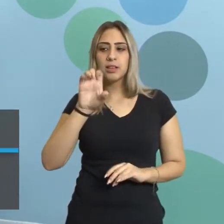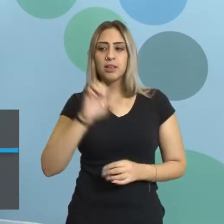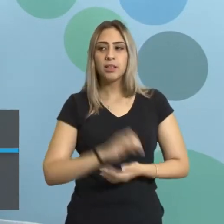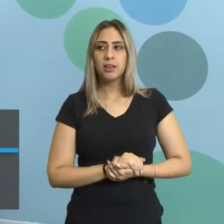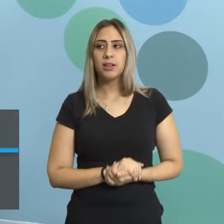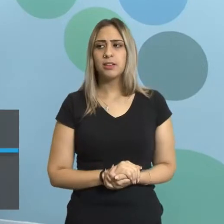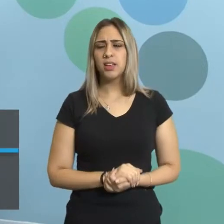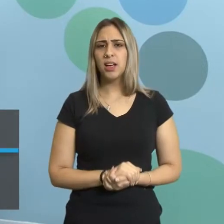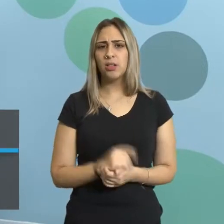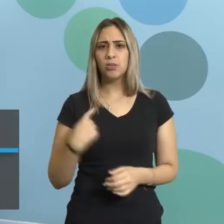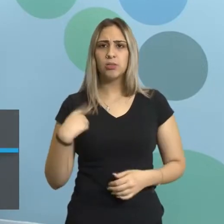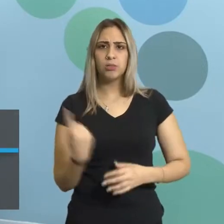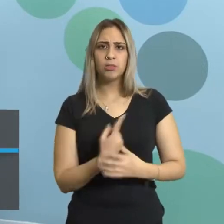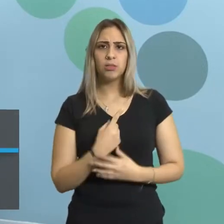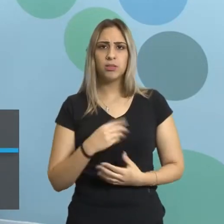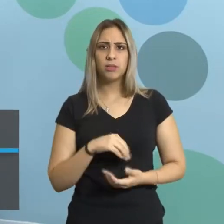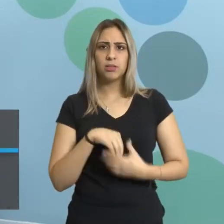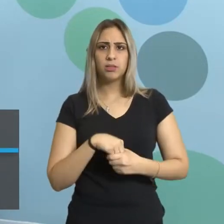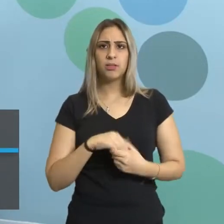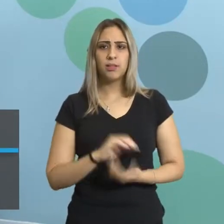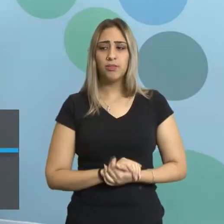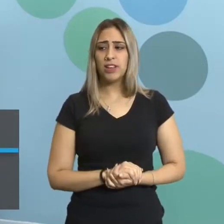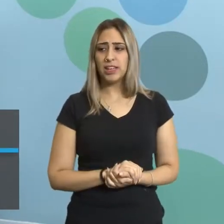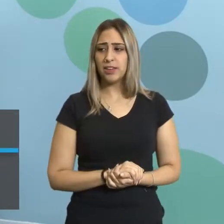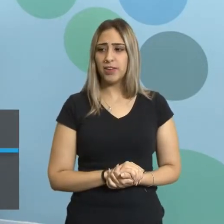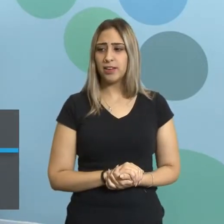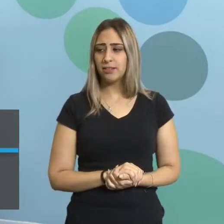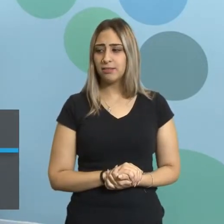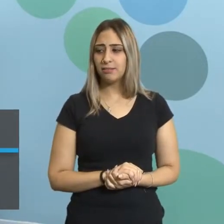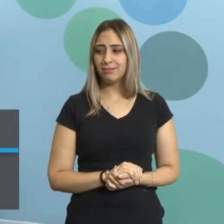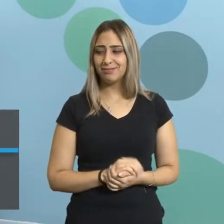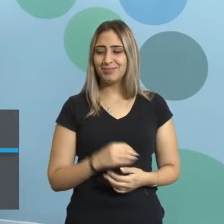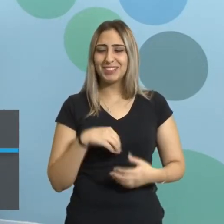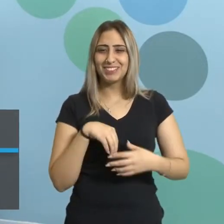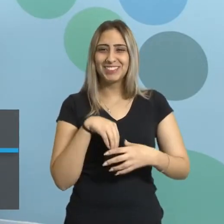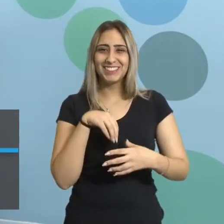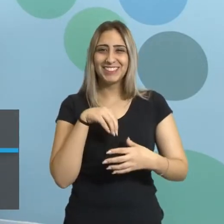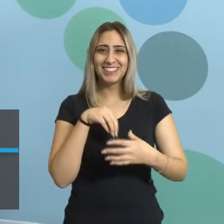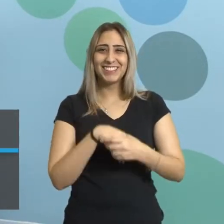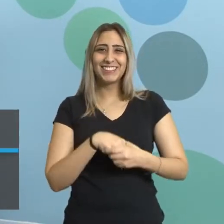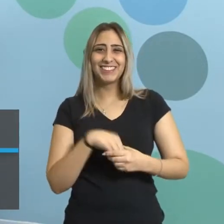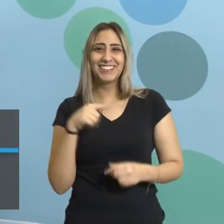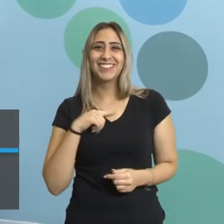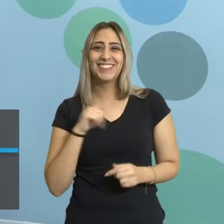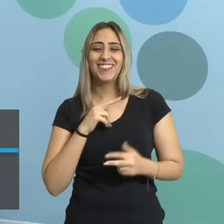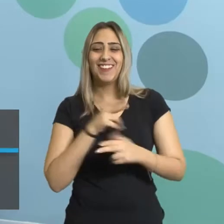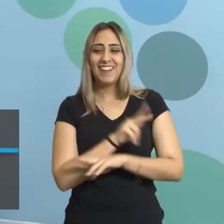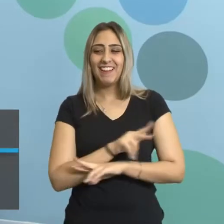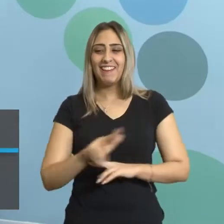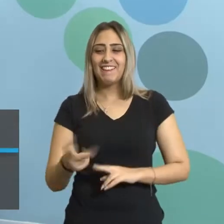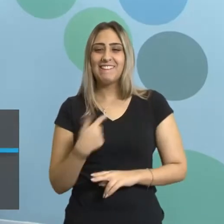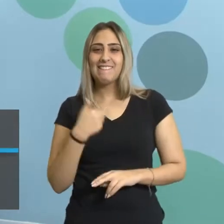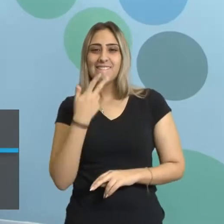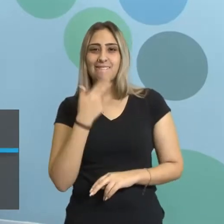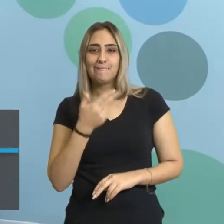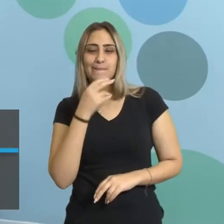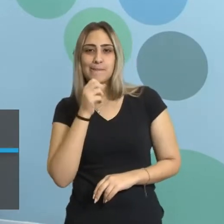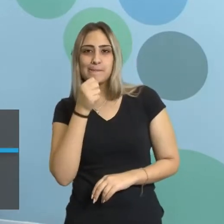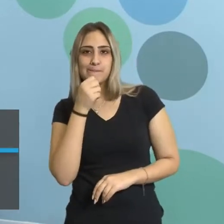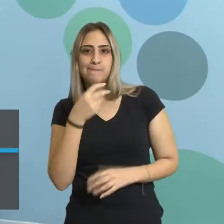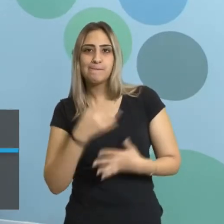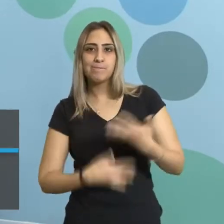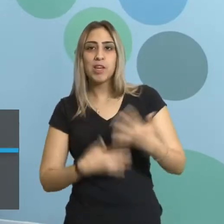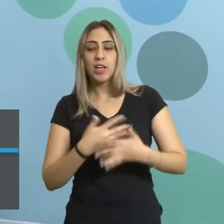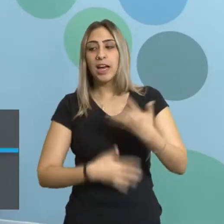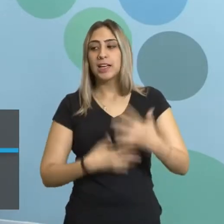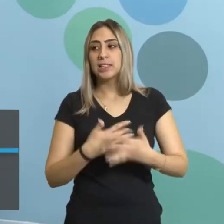uma análise fazendo uma análise crítica e social do quadro enfim tem vários comentários bem interessantes e todos